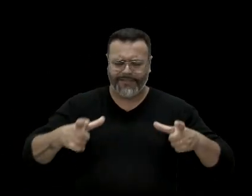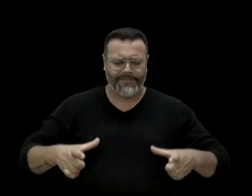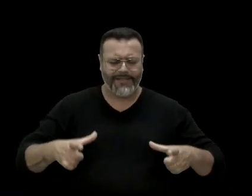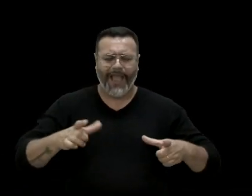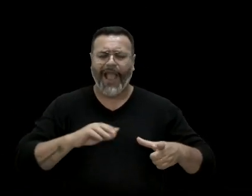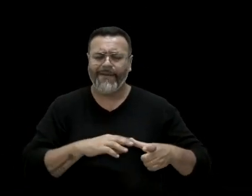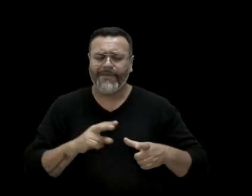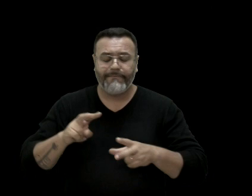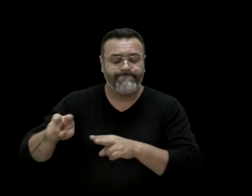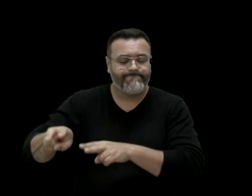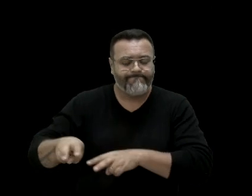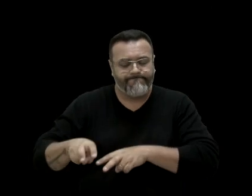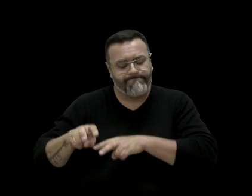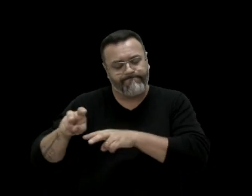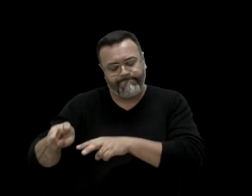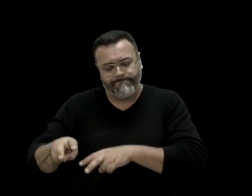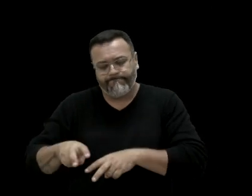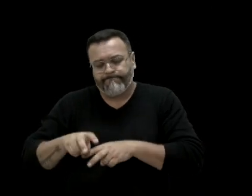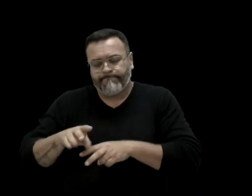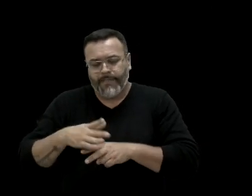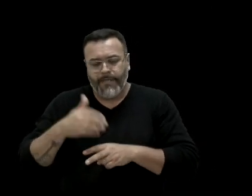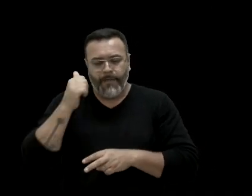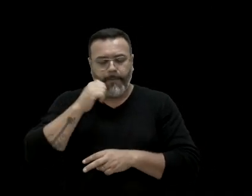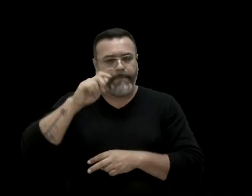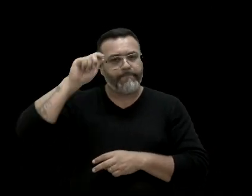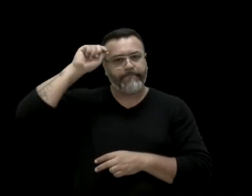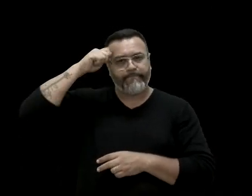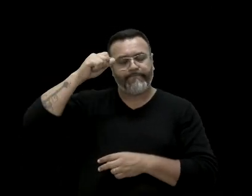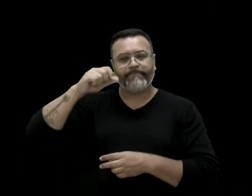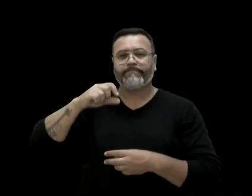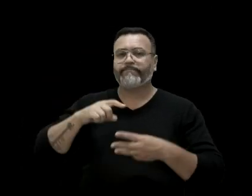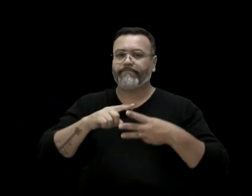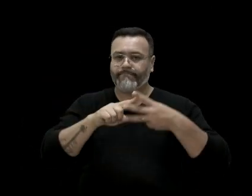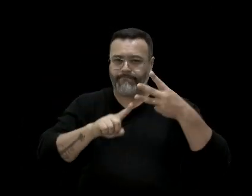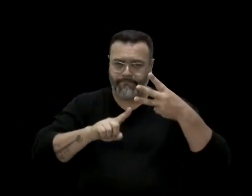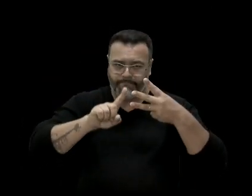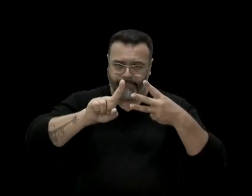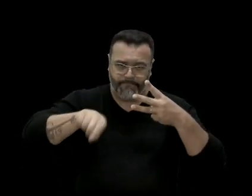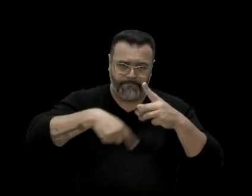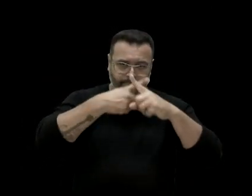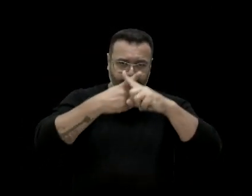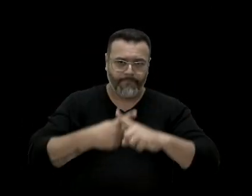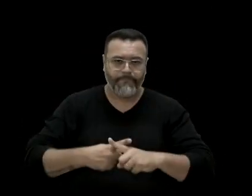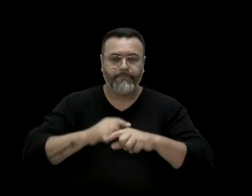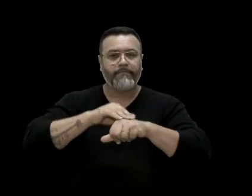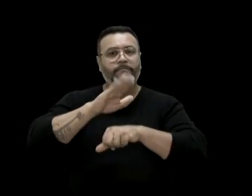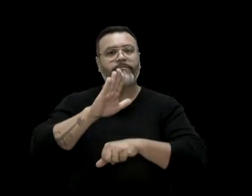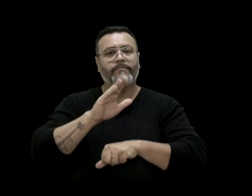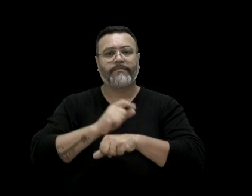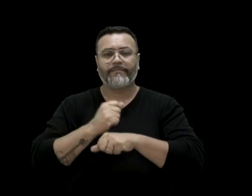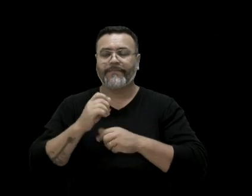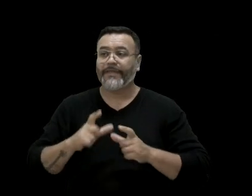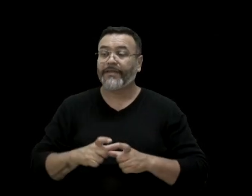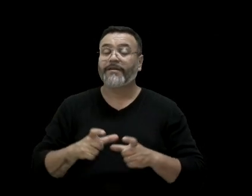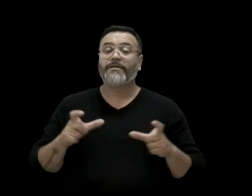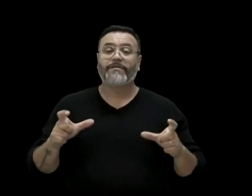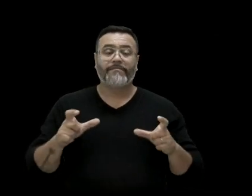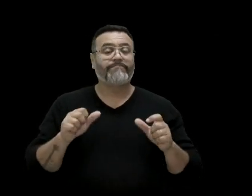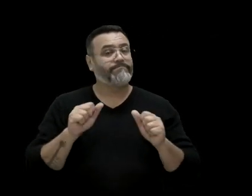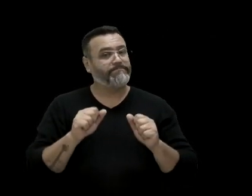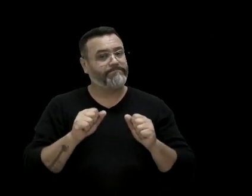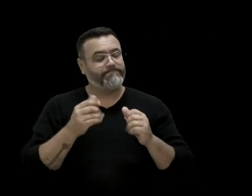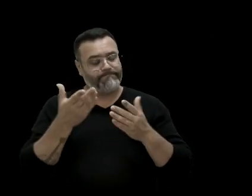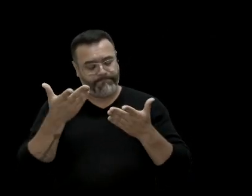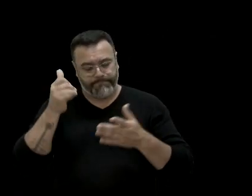áreas rurais. Mulheres pretas morrem 3 vezes mais. A maioria destas mortes poderia ter